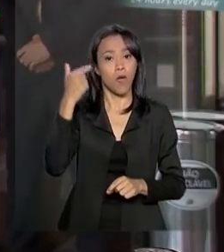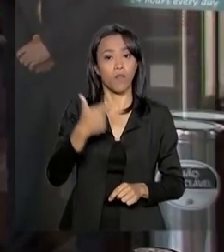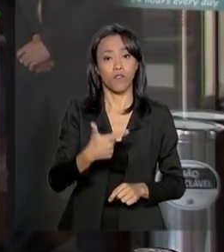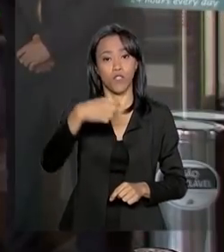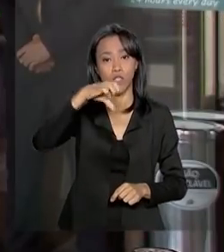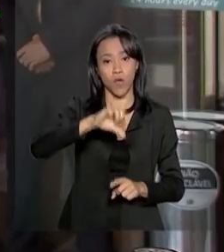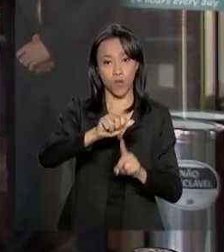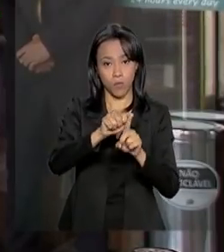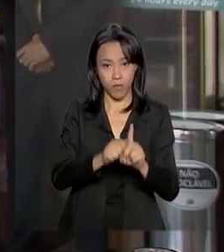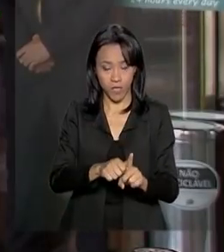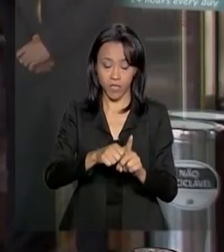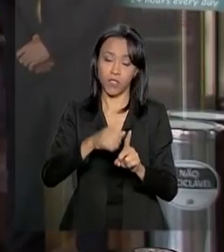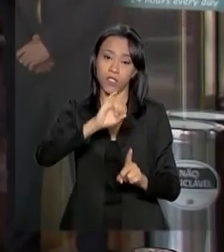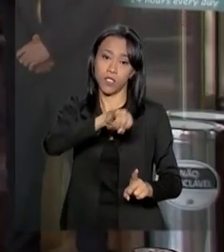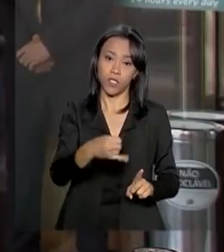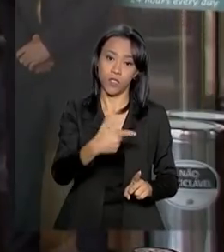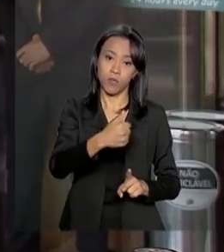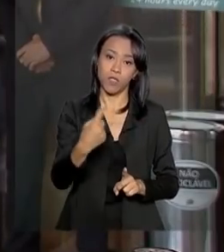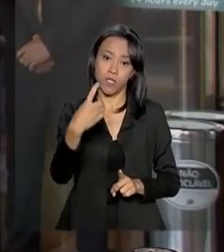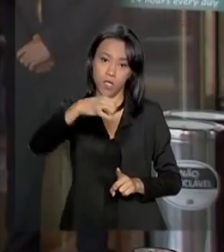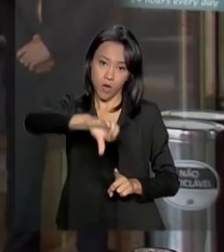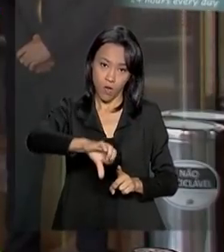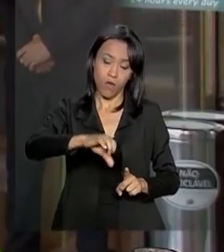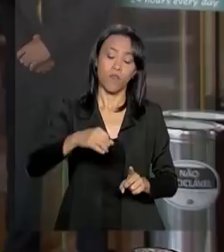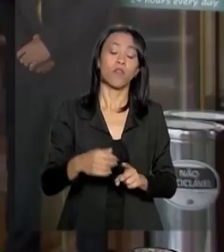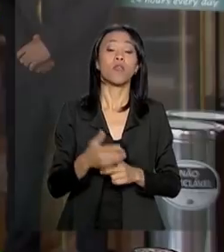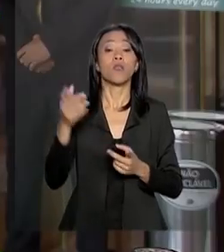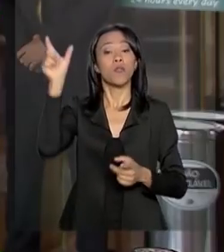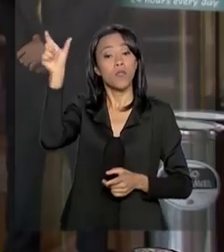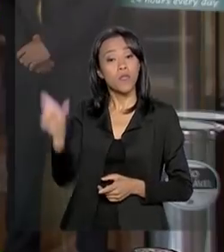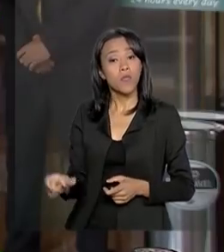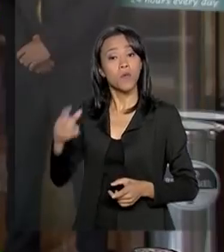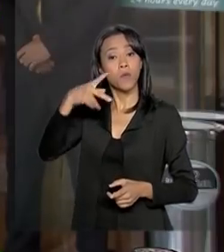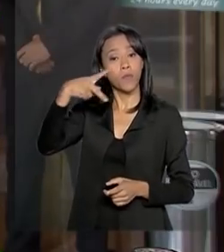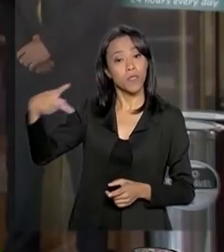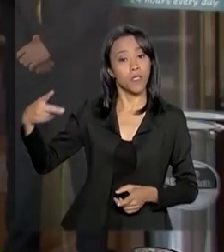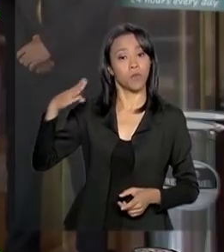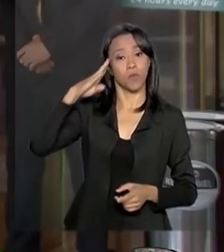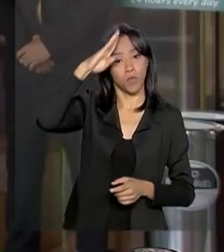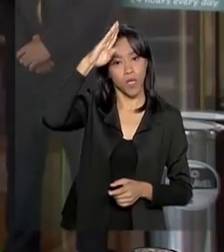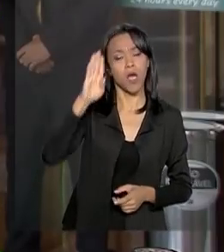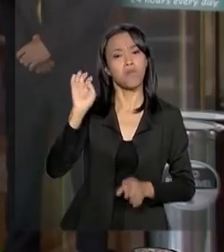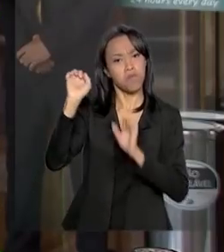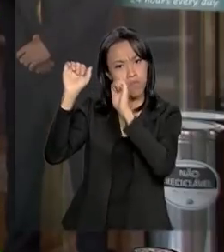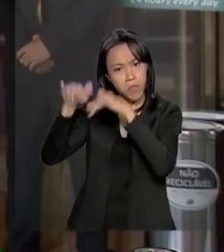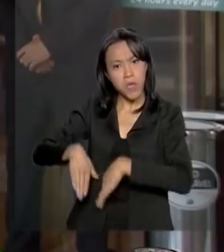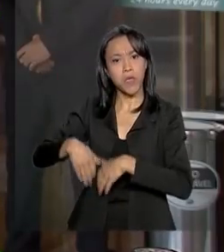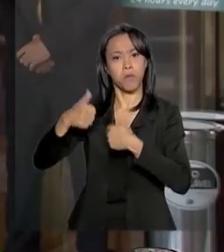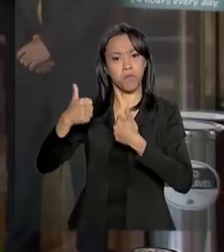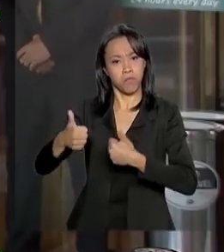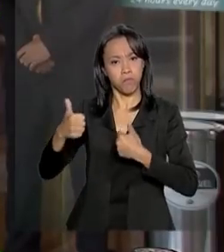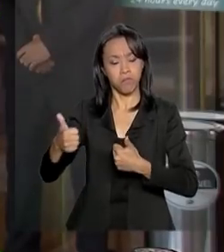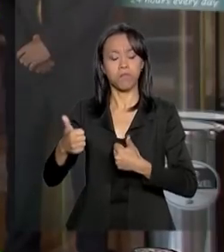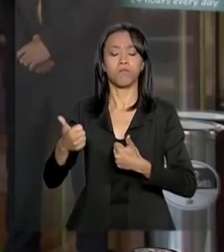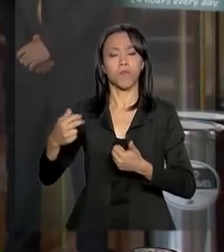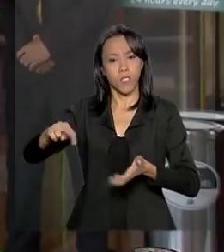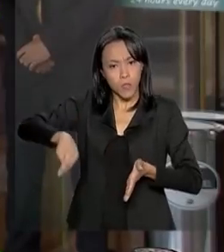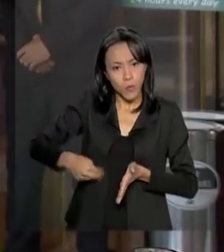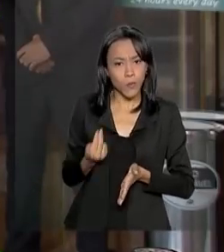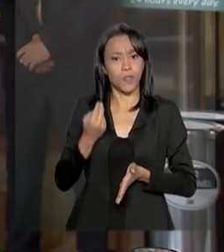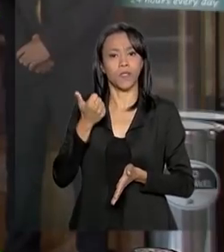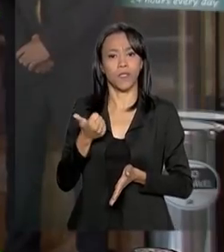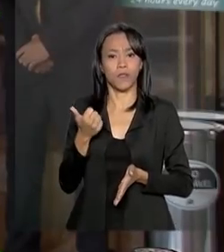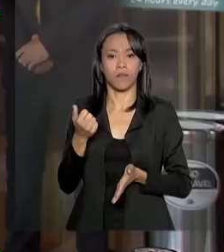de janeiro de 2019. O excelentíssimo presidente da República, Jair Bolsonaro, apresenta boa evolução clínica cirúrgica